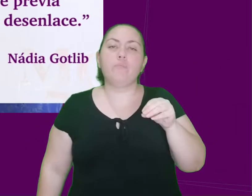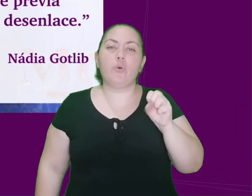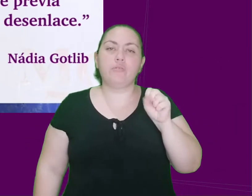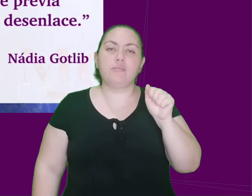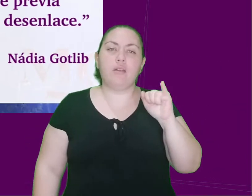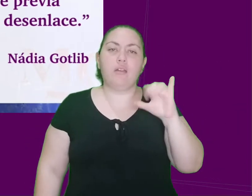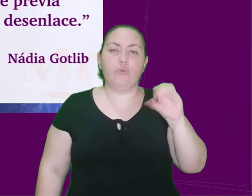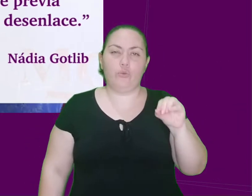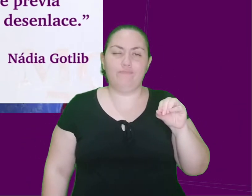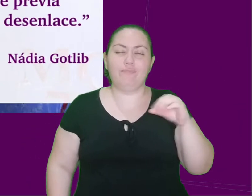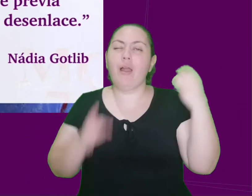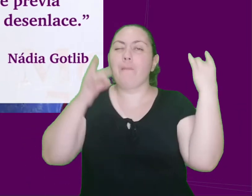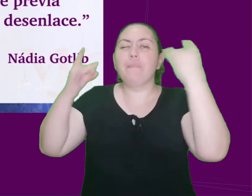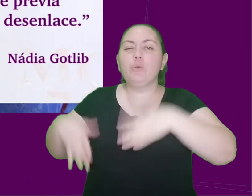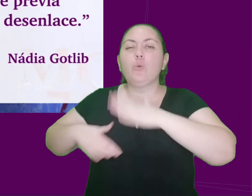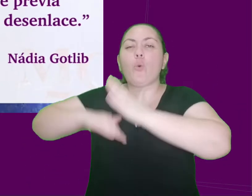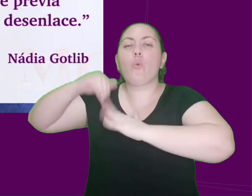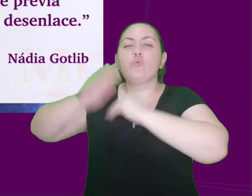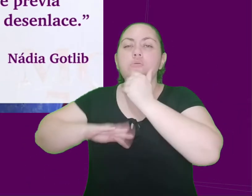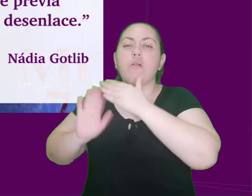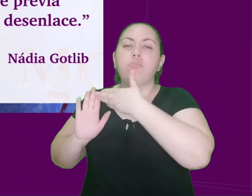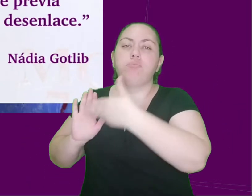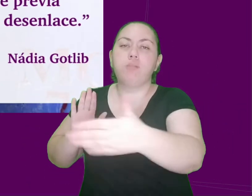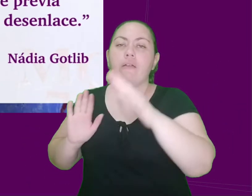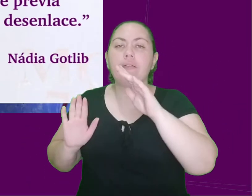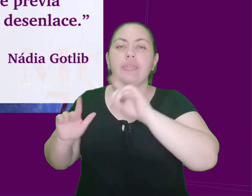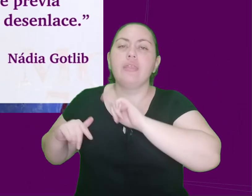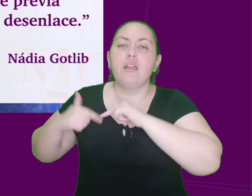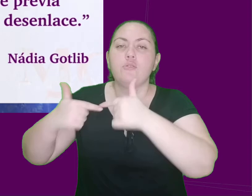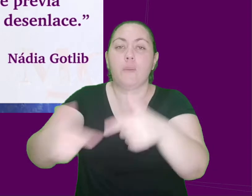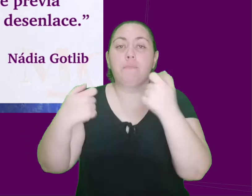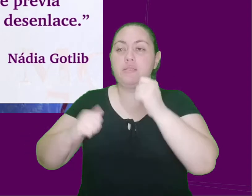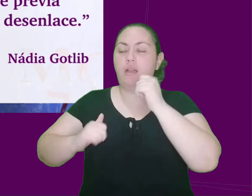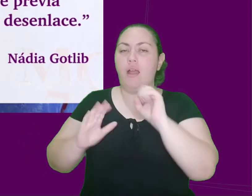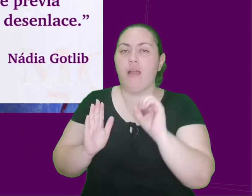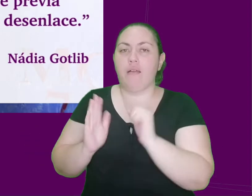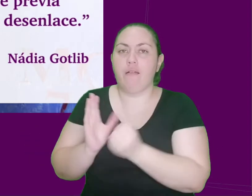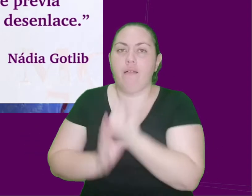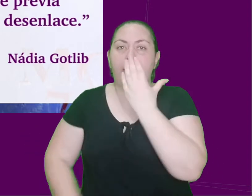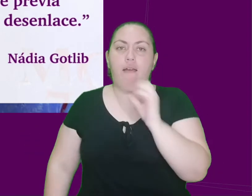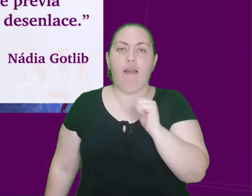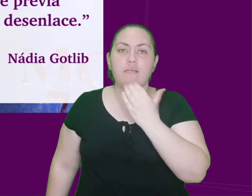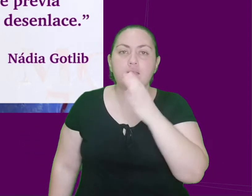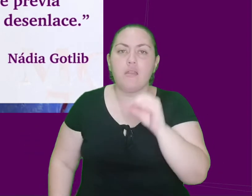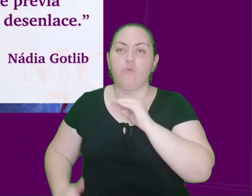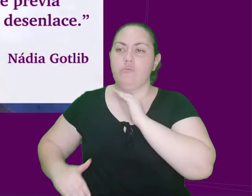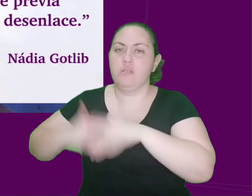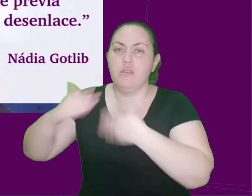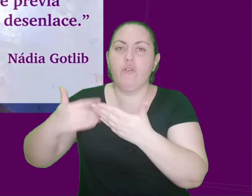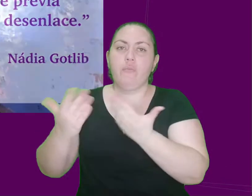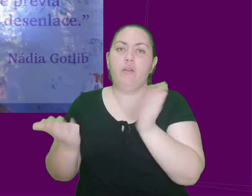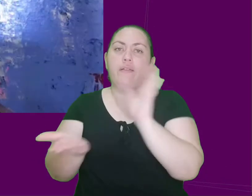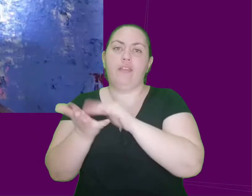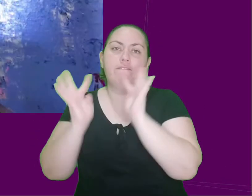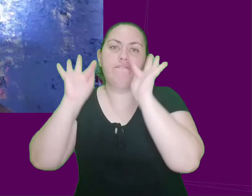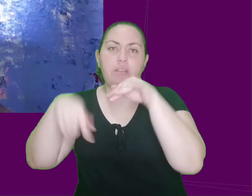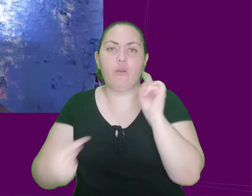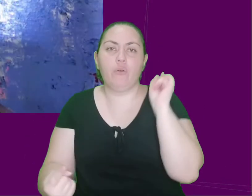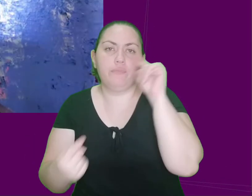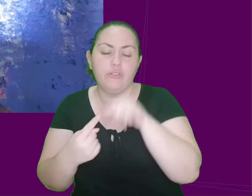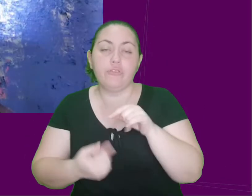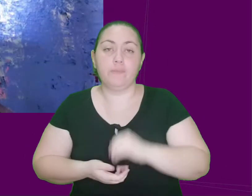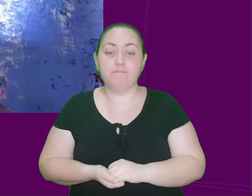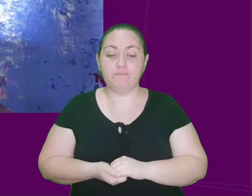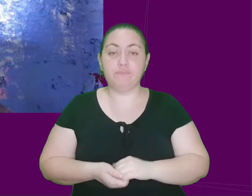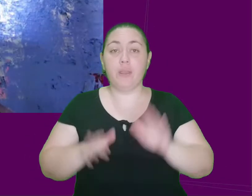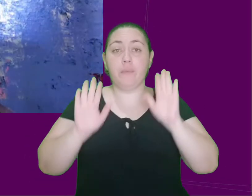abandonando a construção tradicional que previa uma ação com desenvolvimento, clímax e desenlace. O